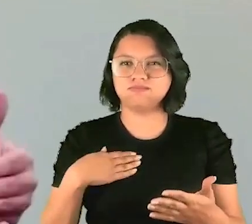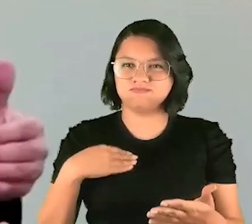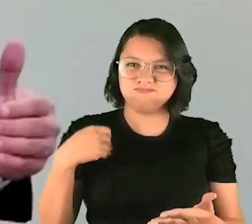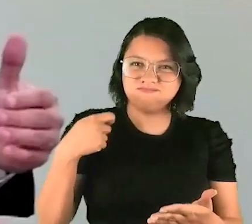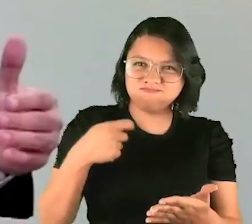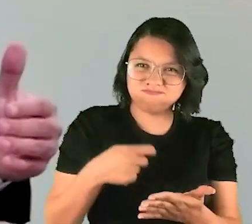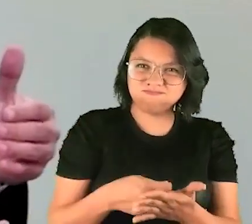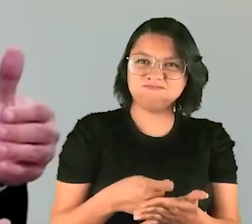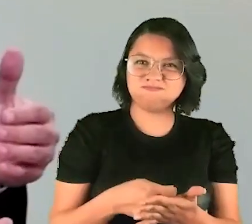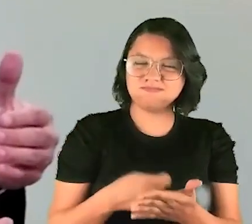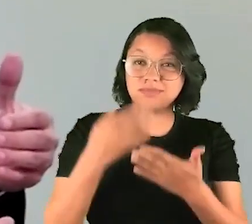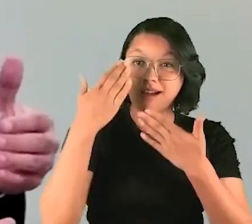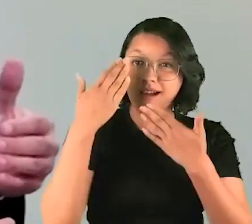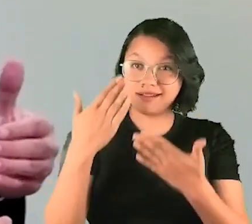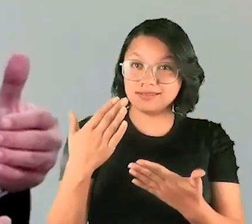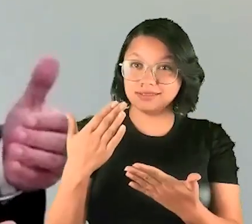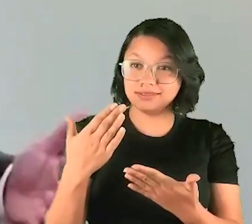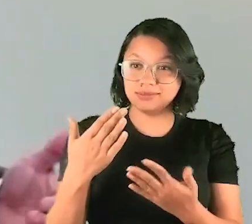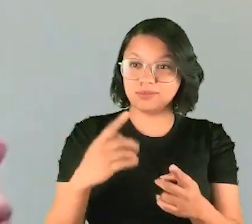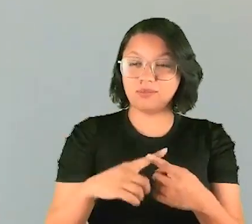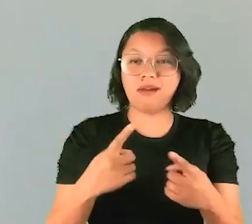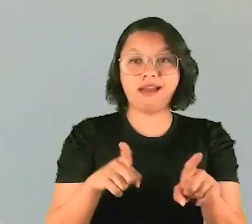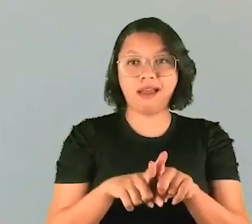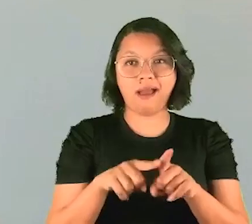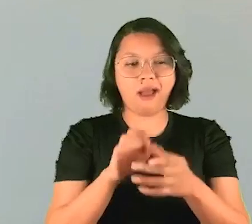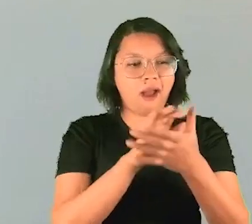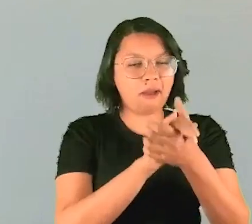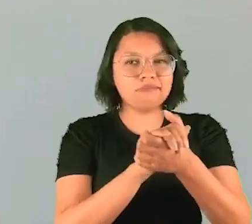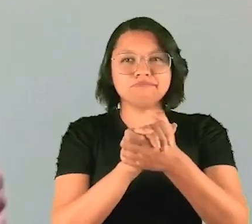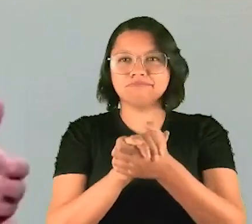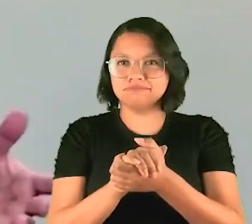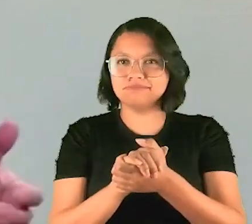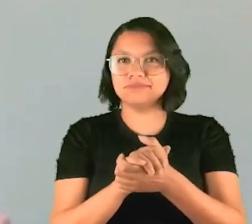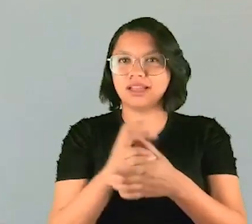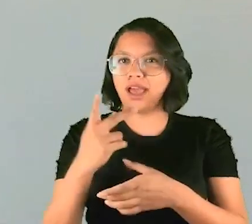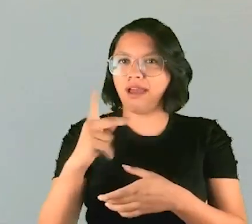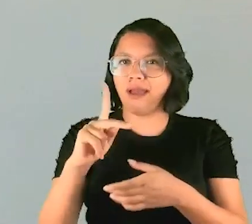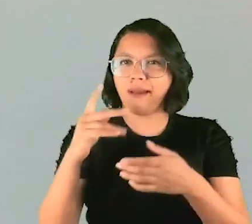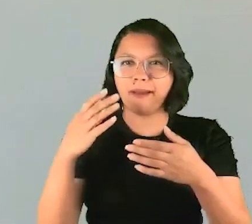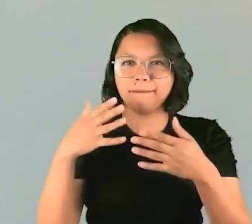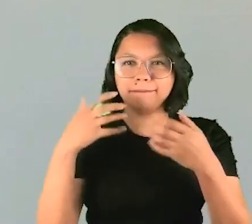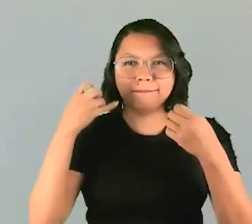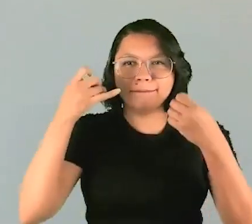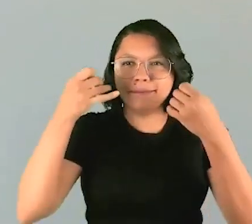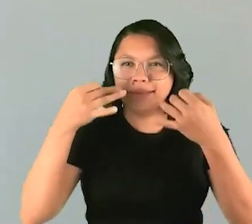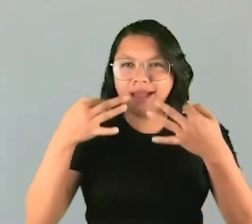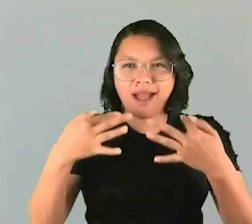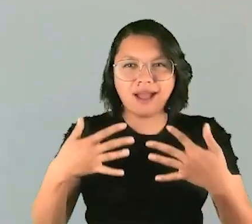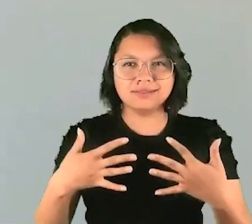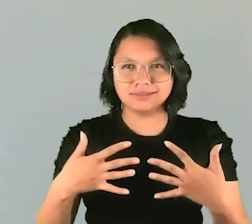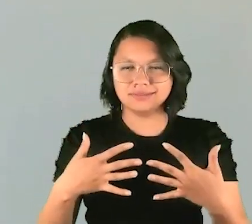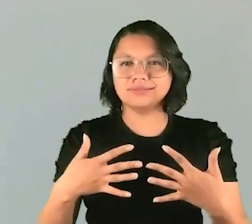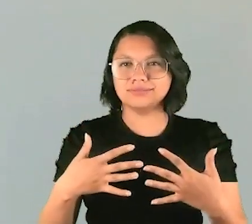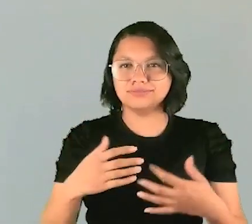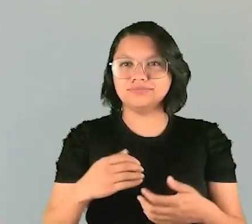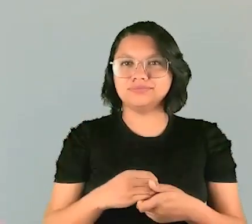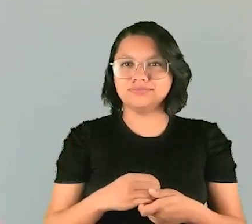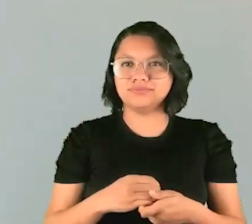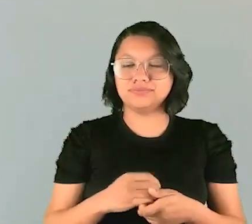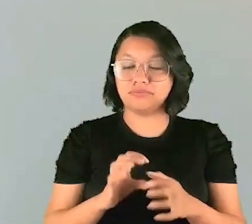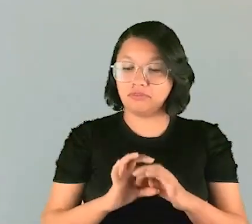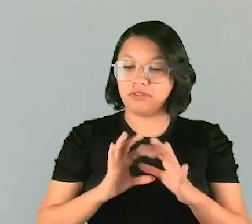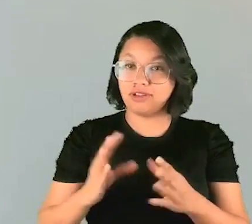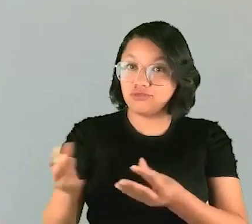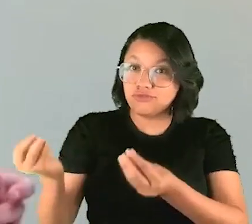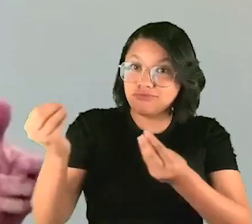nos torna no dever, não só de agradecer, mas de cumprimentar a